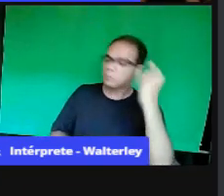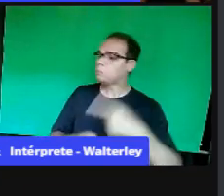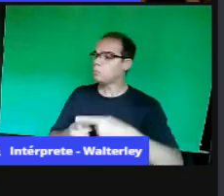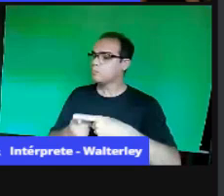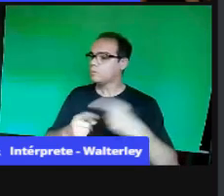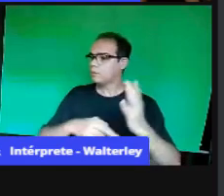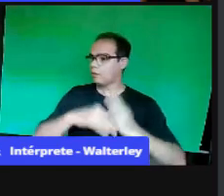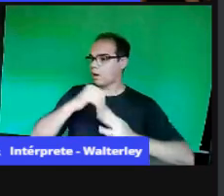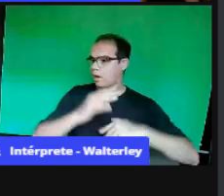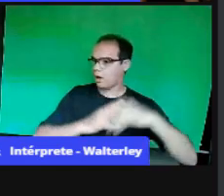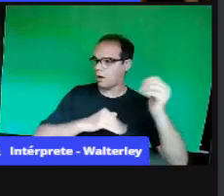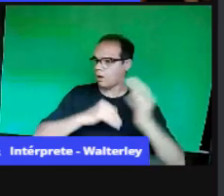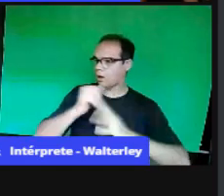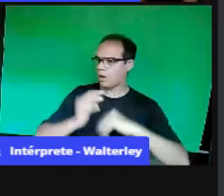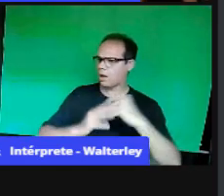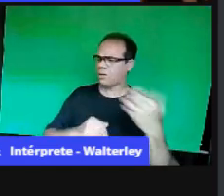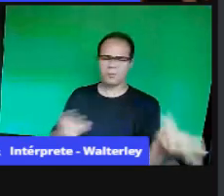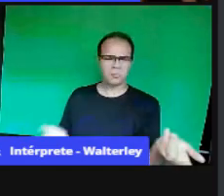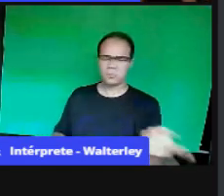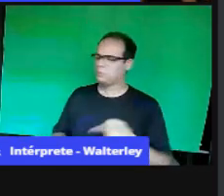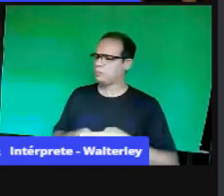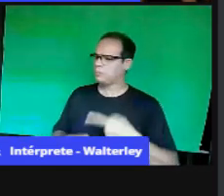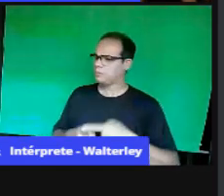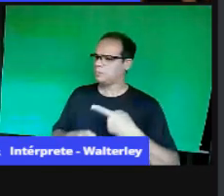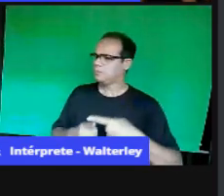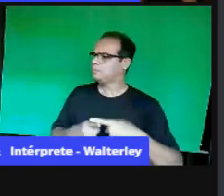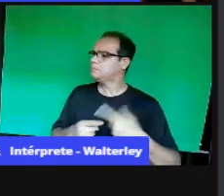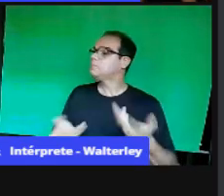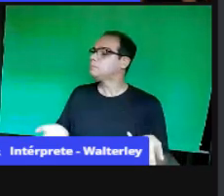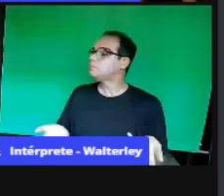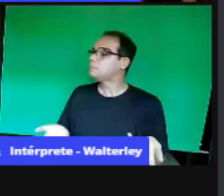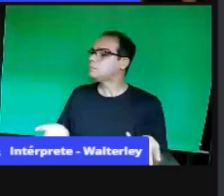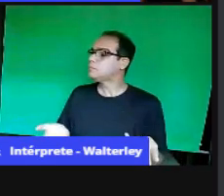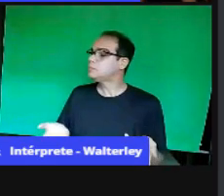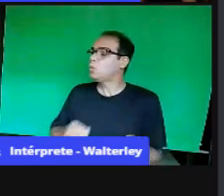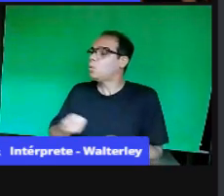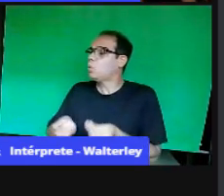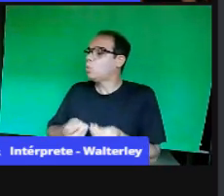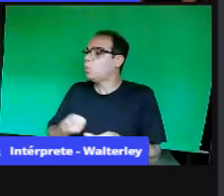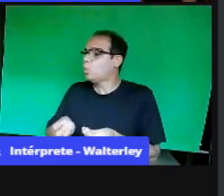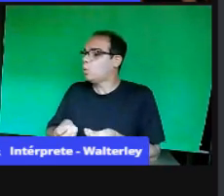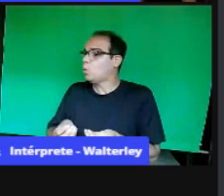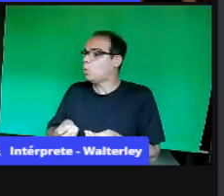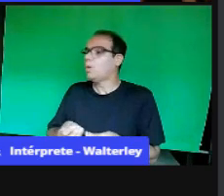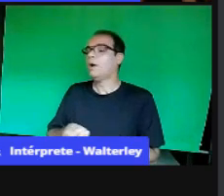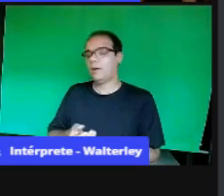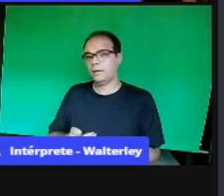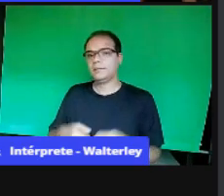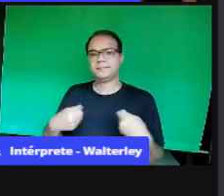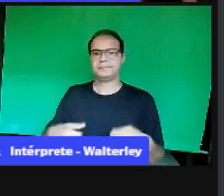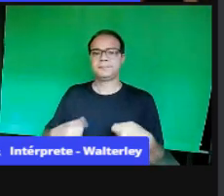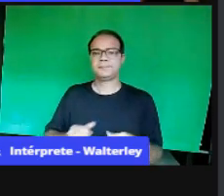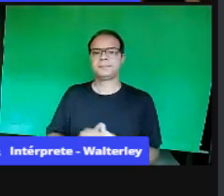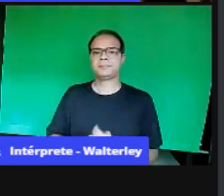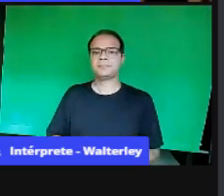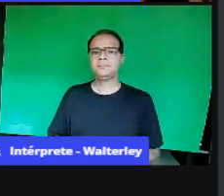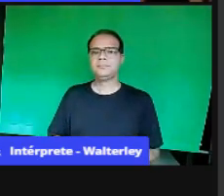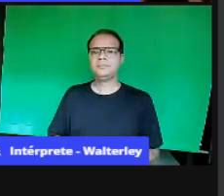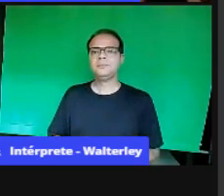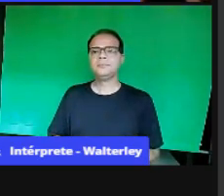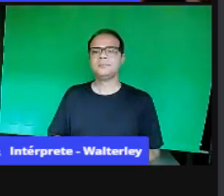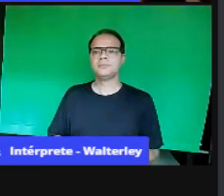foca tanto nas questões do levantamento na sondagem e nos demais instrumentos, na questão da